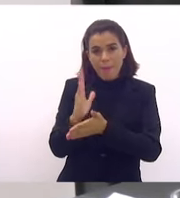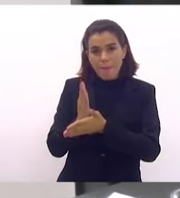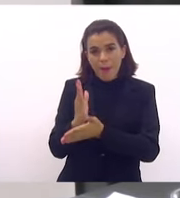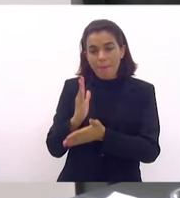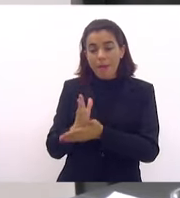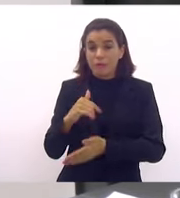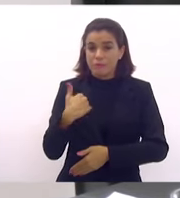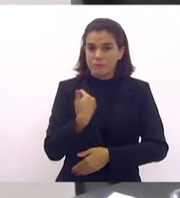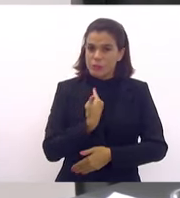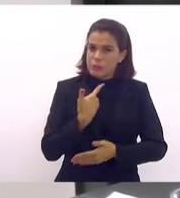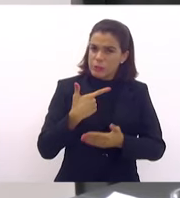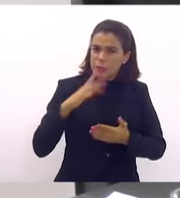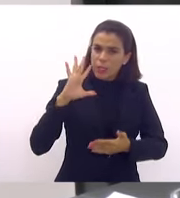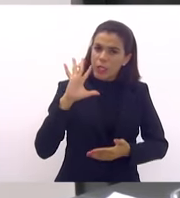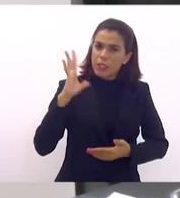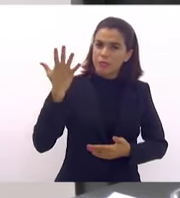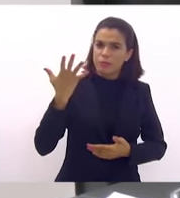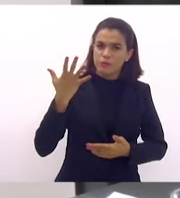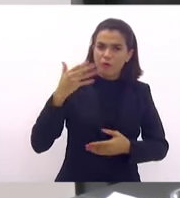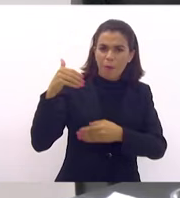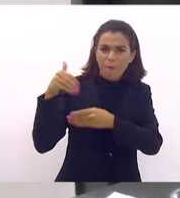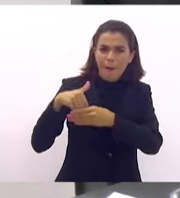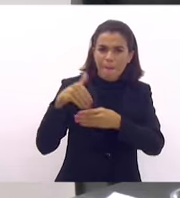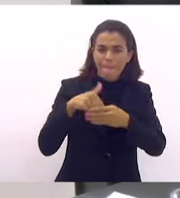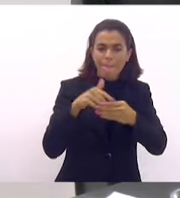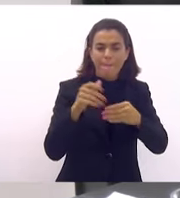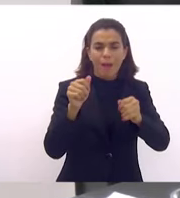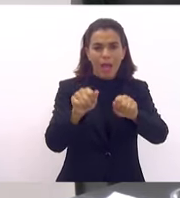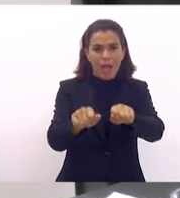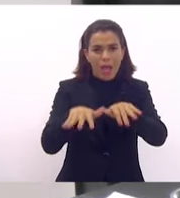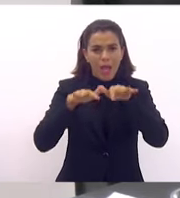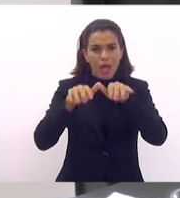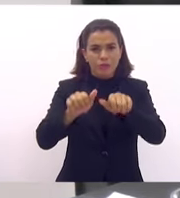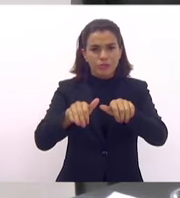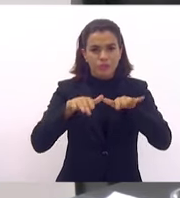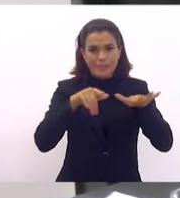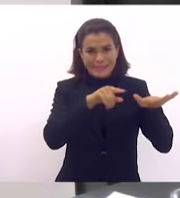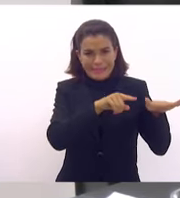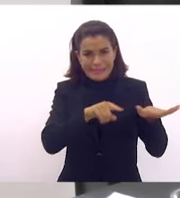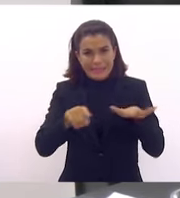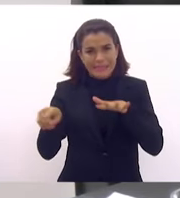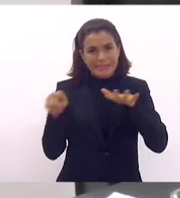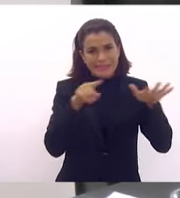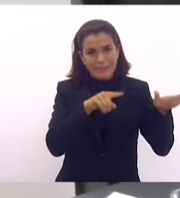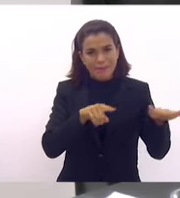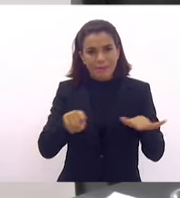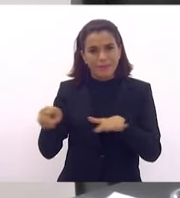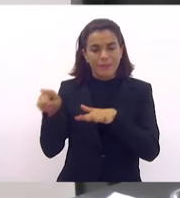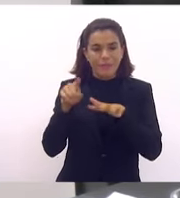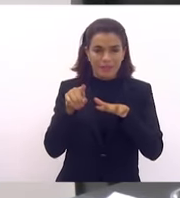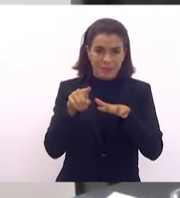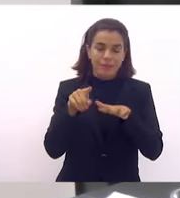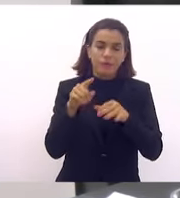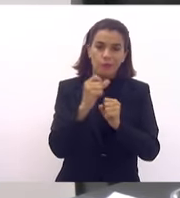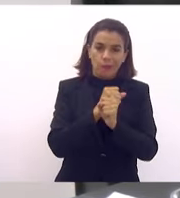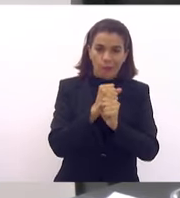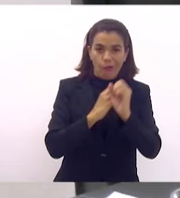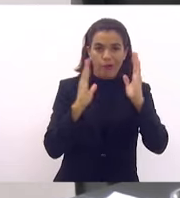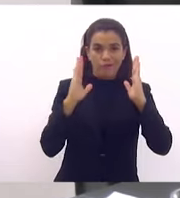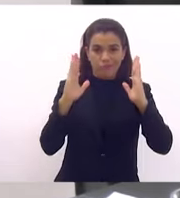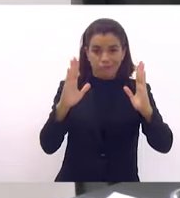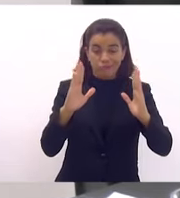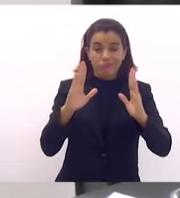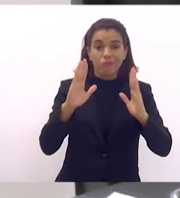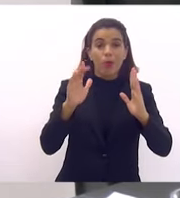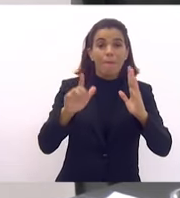volume expressivo de audiências em todas as semanas do ano. Também outro recorde